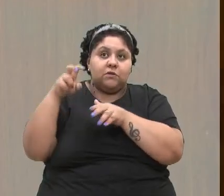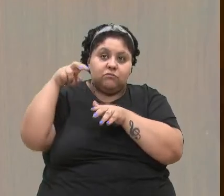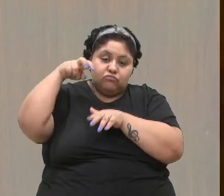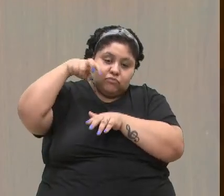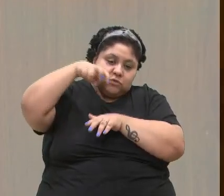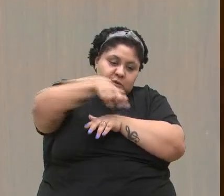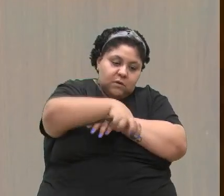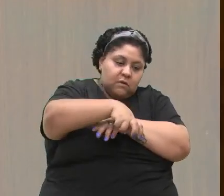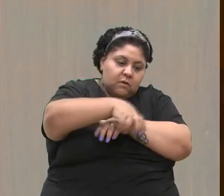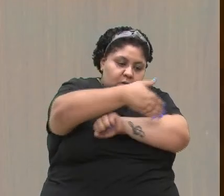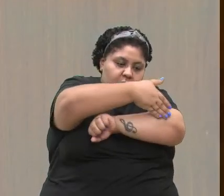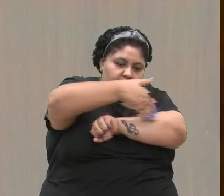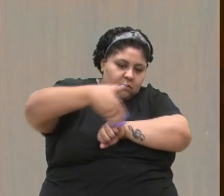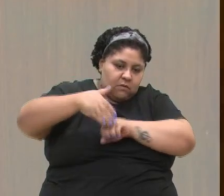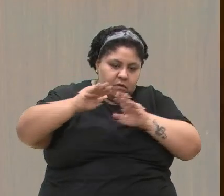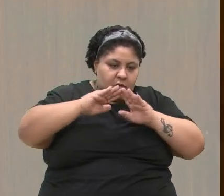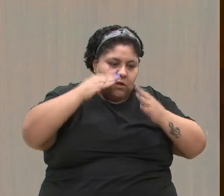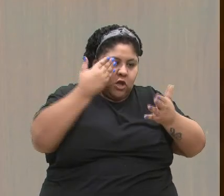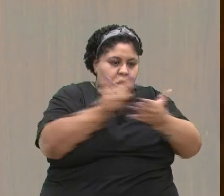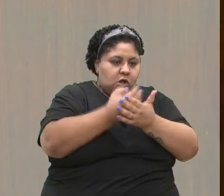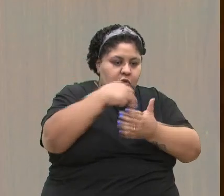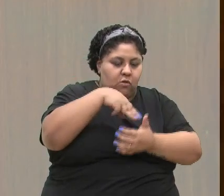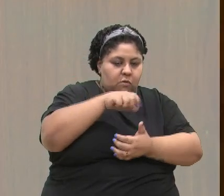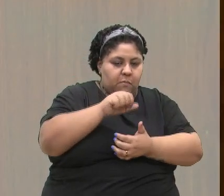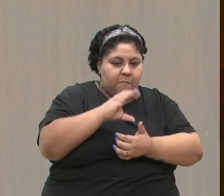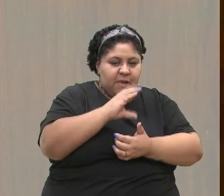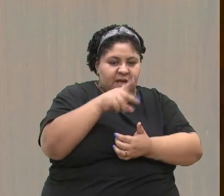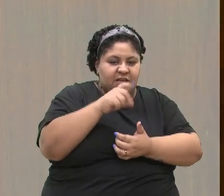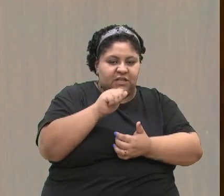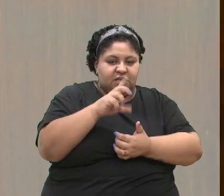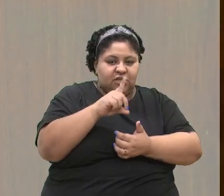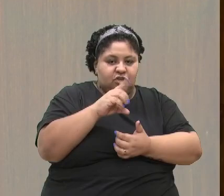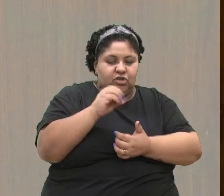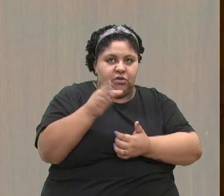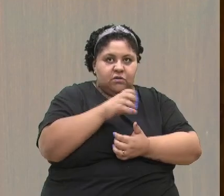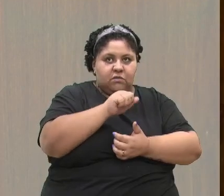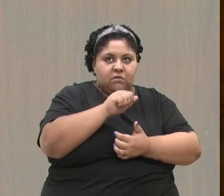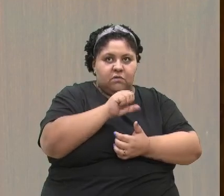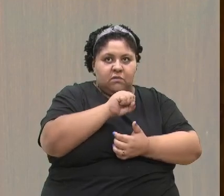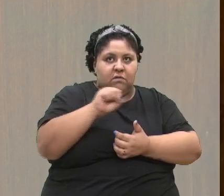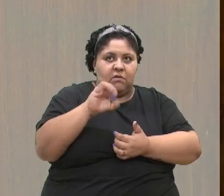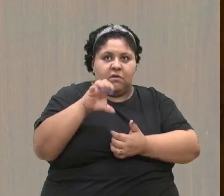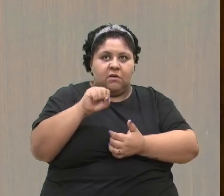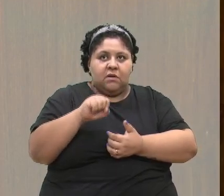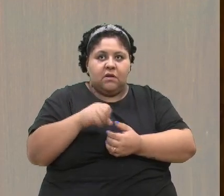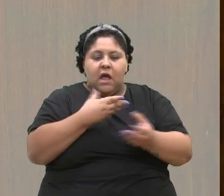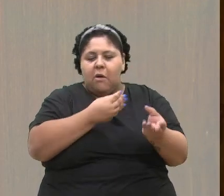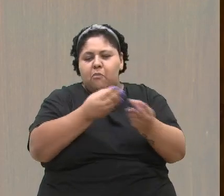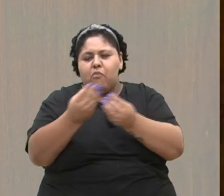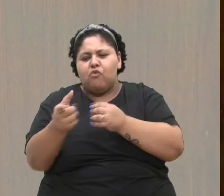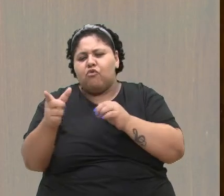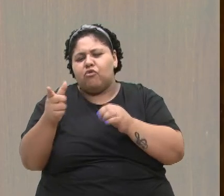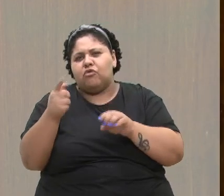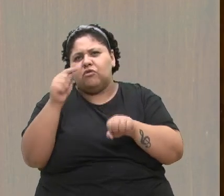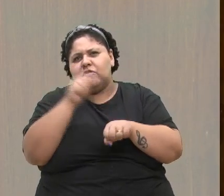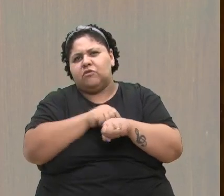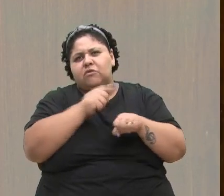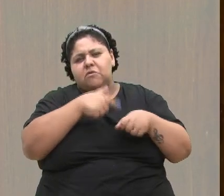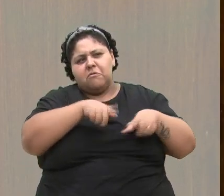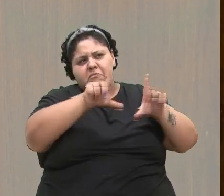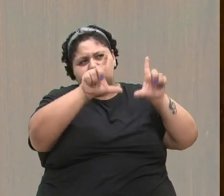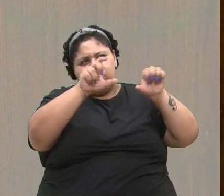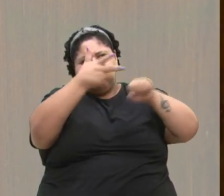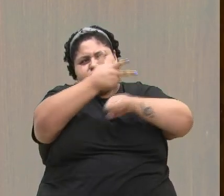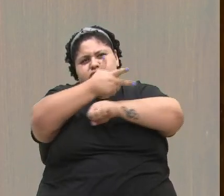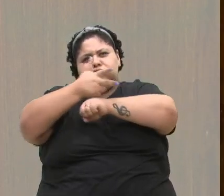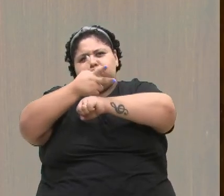em direção à Escola Machado de Assis, no Relon, há muito tempo eu já trouxe essa foto aqui. Esse vídeo, inclusive